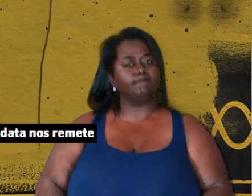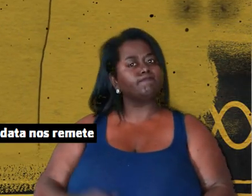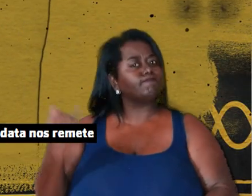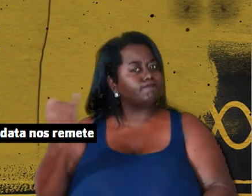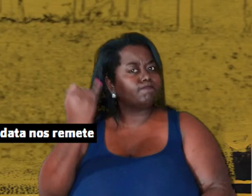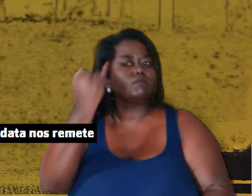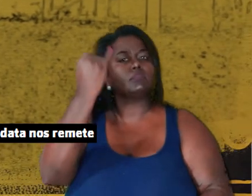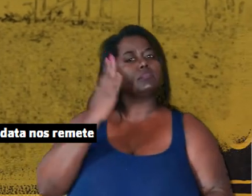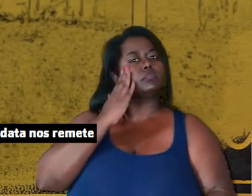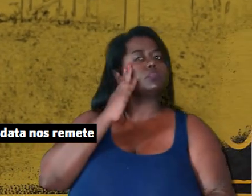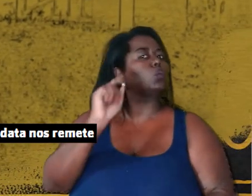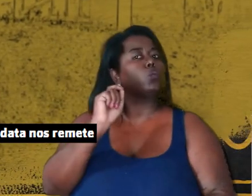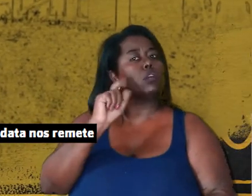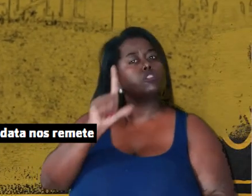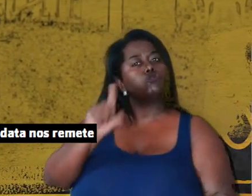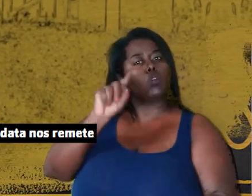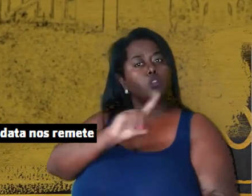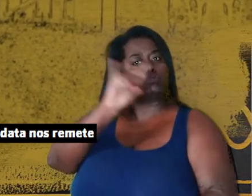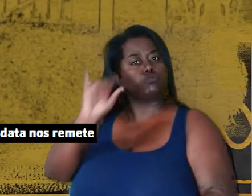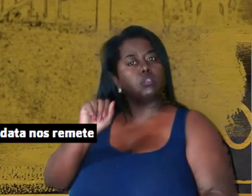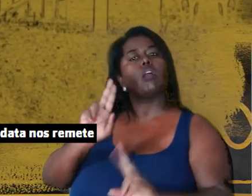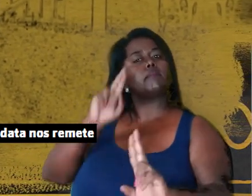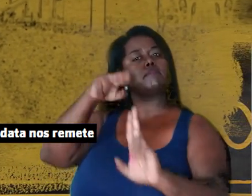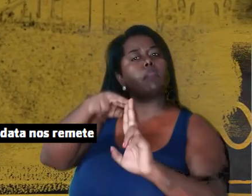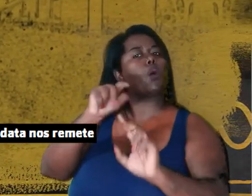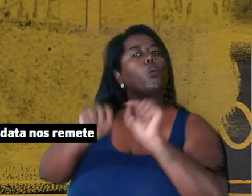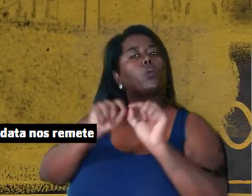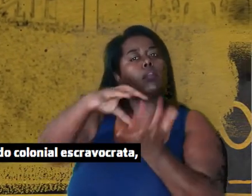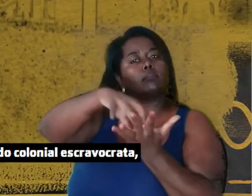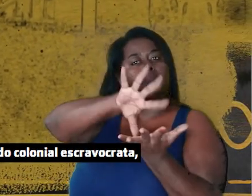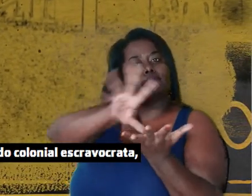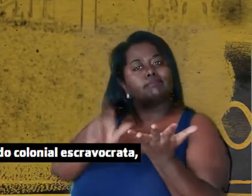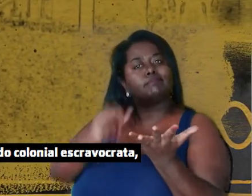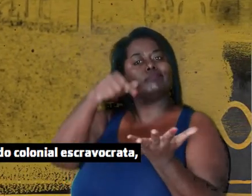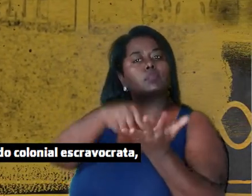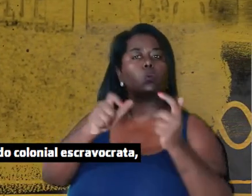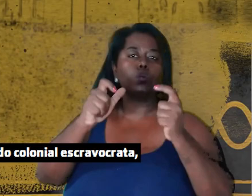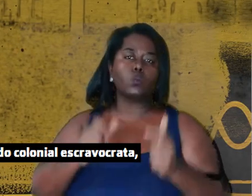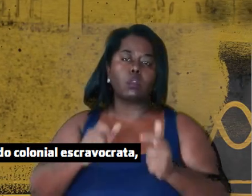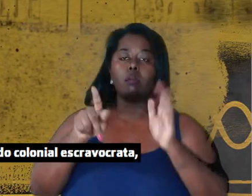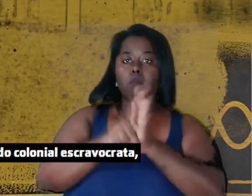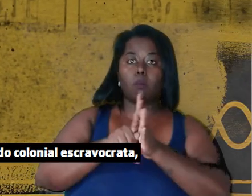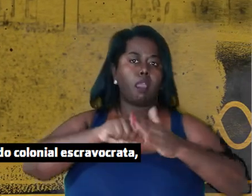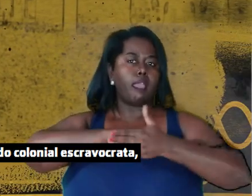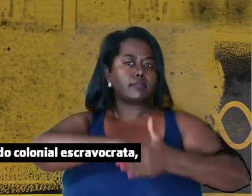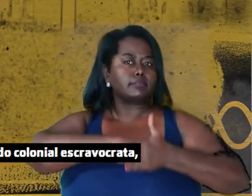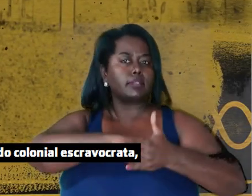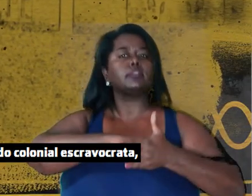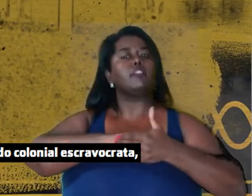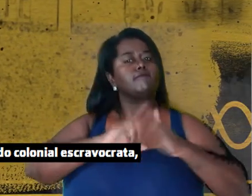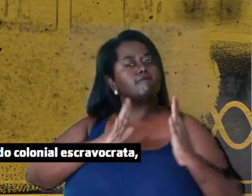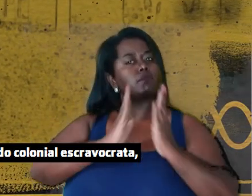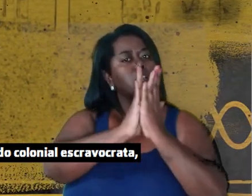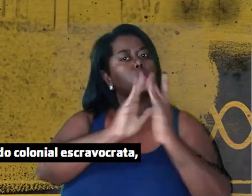grande importância sabermos que a escolha desta data nos remete ao Quilombo dos Palmares, que foi um lugar de resistência e enfrentamento contra o